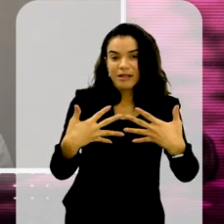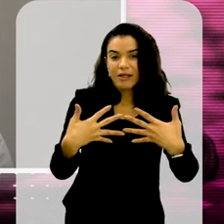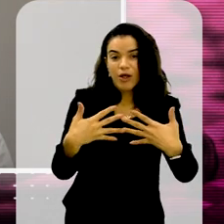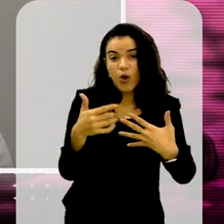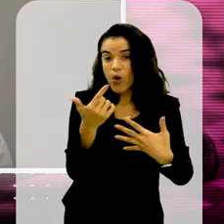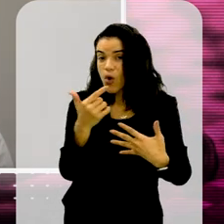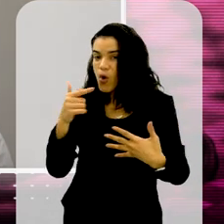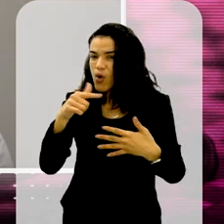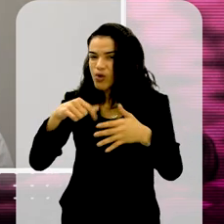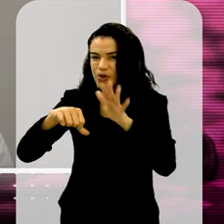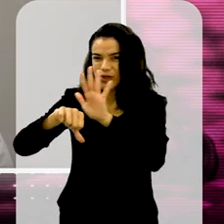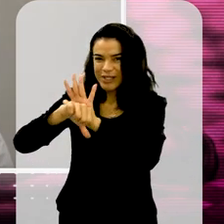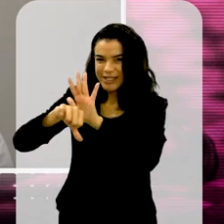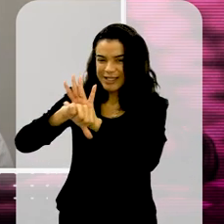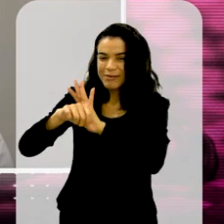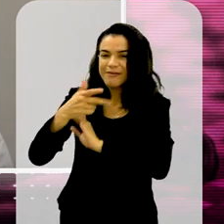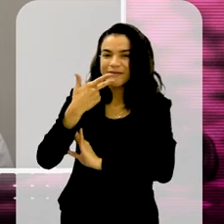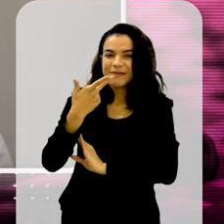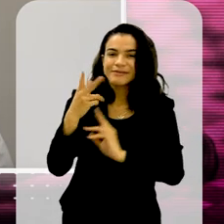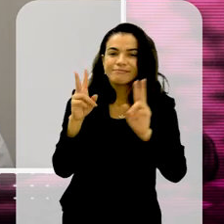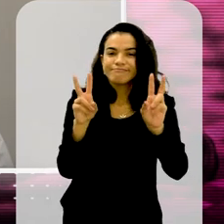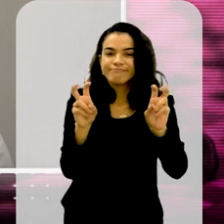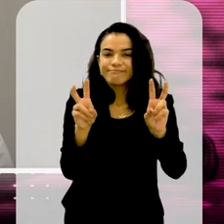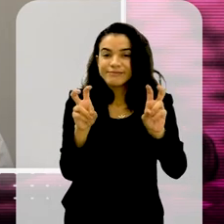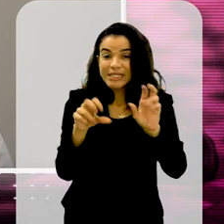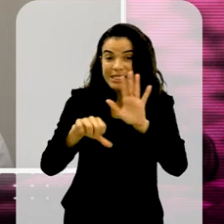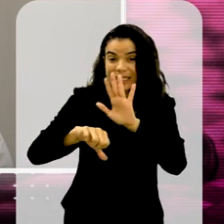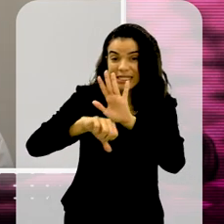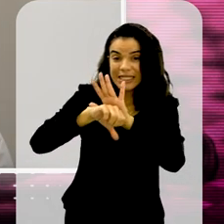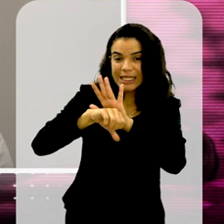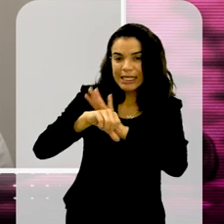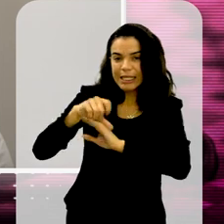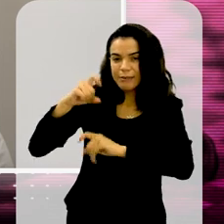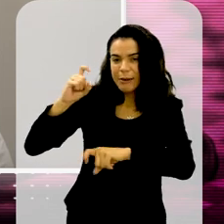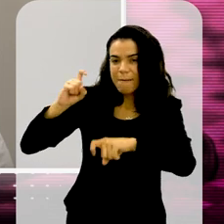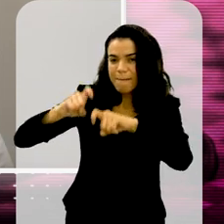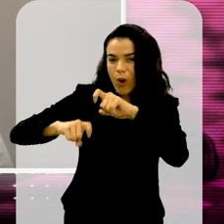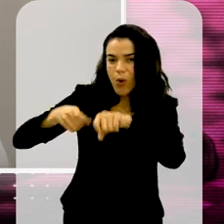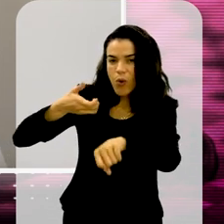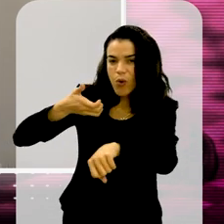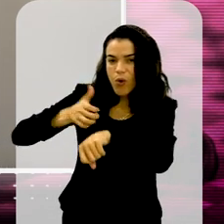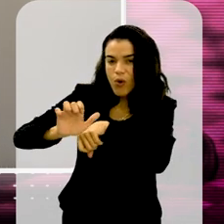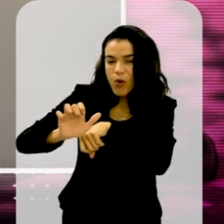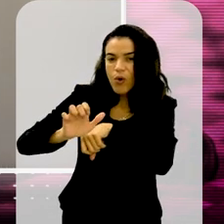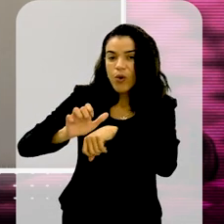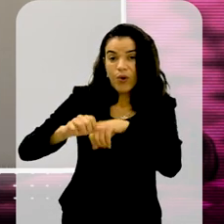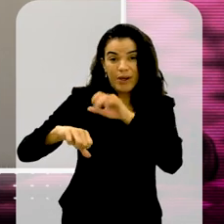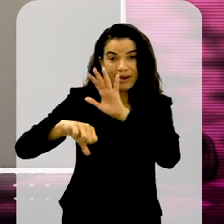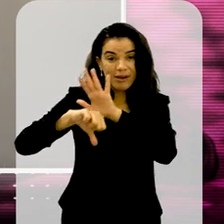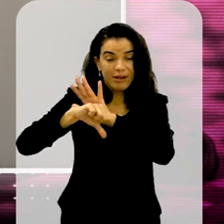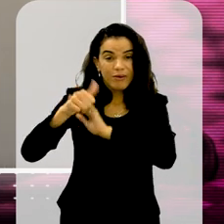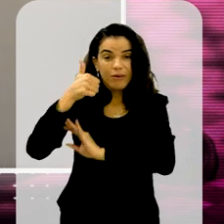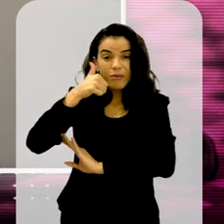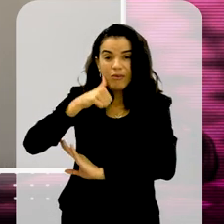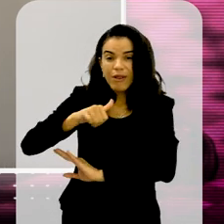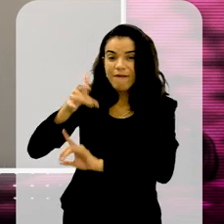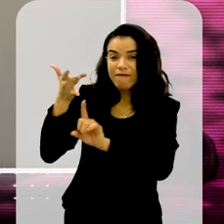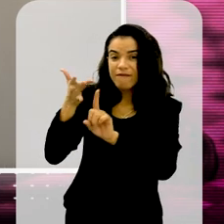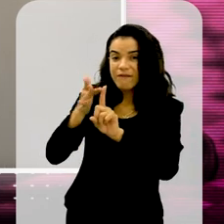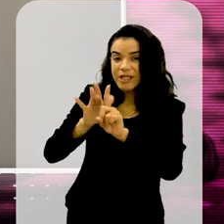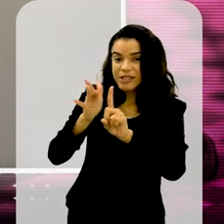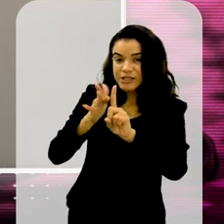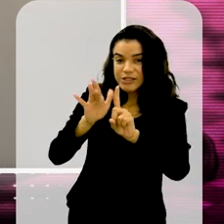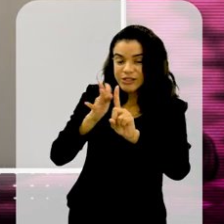que, diferentemente de outros crimes, quando a gente fala de crimes sexuais ou crimes em que mulheres